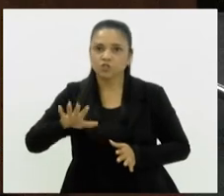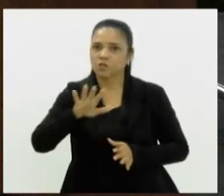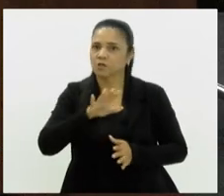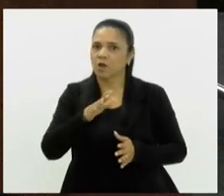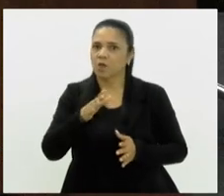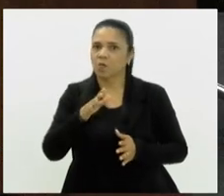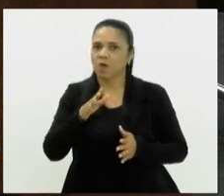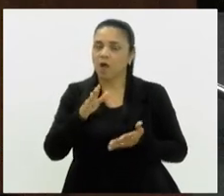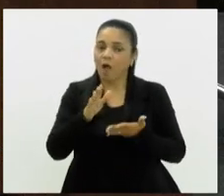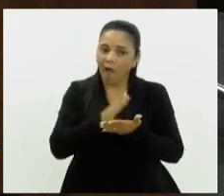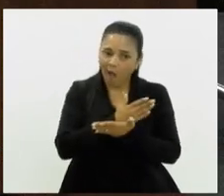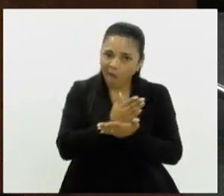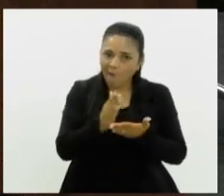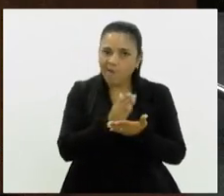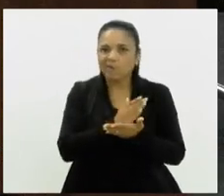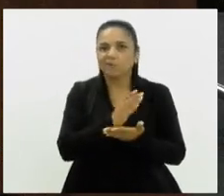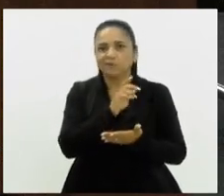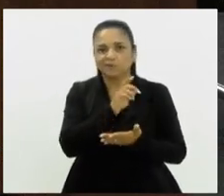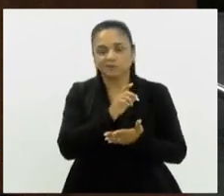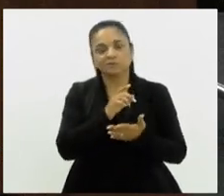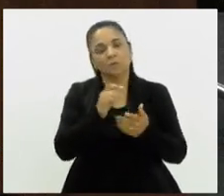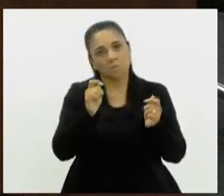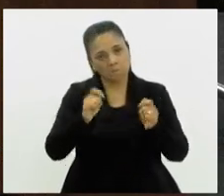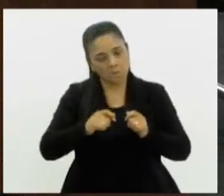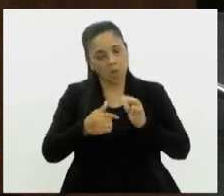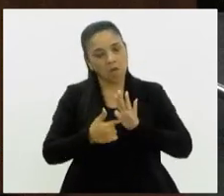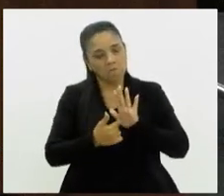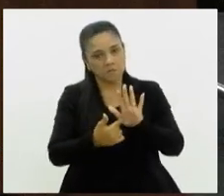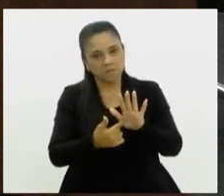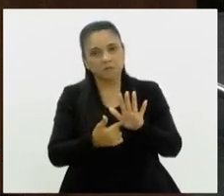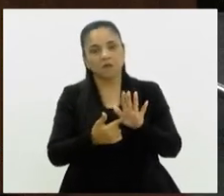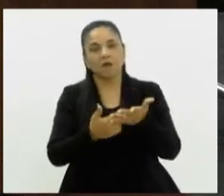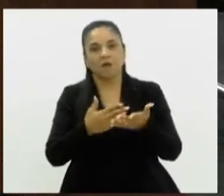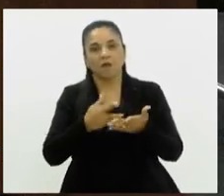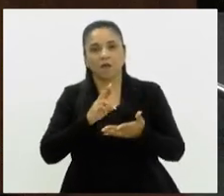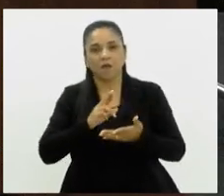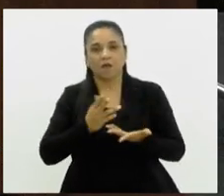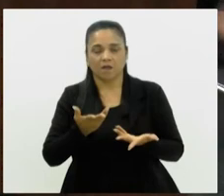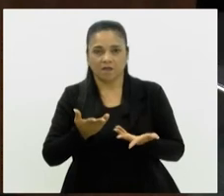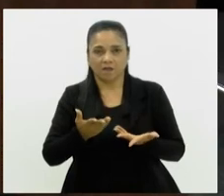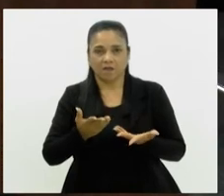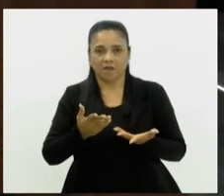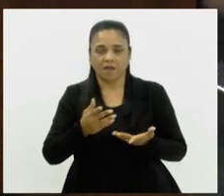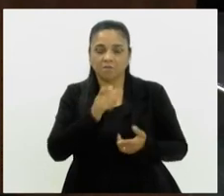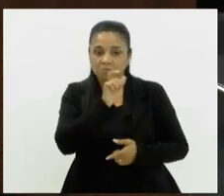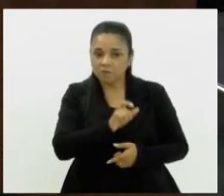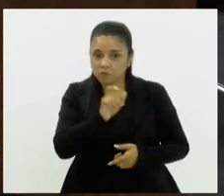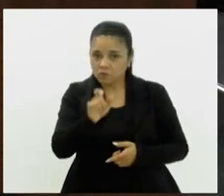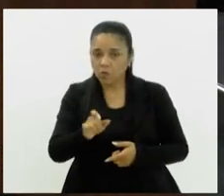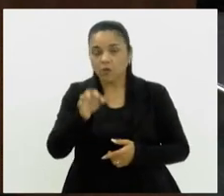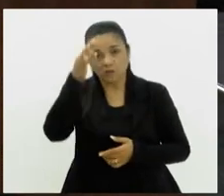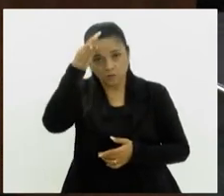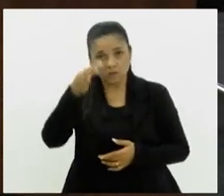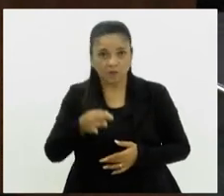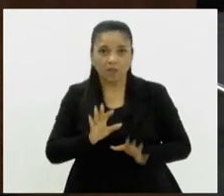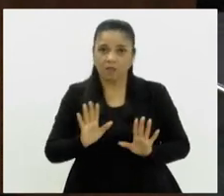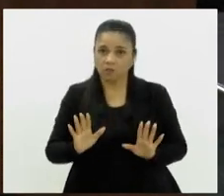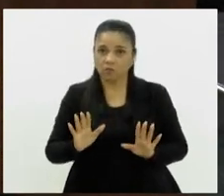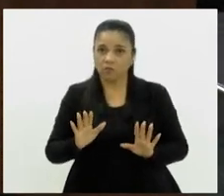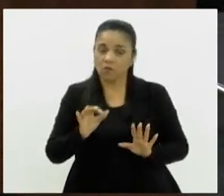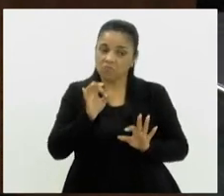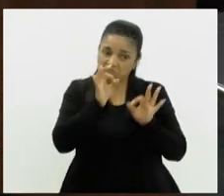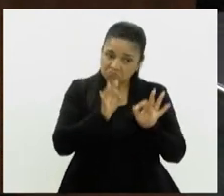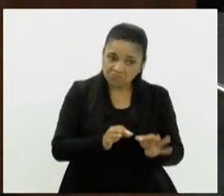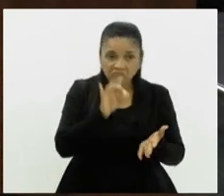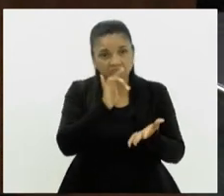Sim, alguns casos deve ser apresentado recurso às pessoas. Entendo eu, Vossa Excelência há de me confirmar ou não,